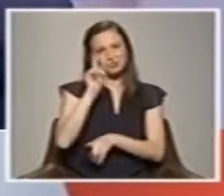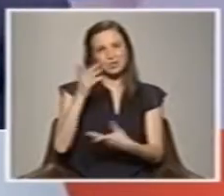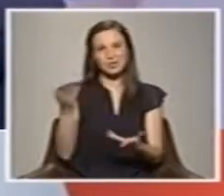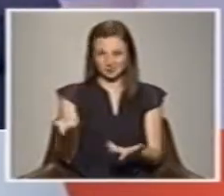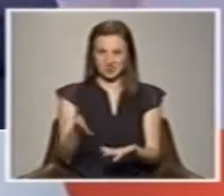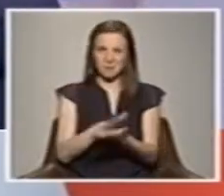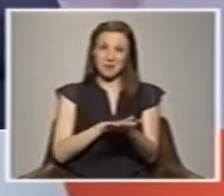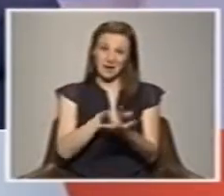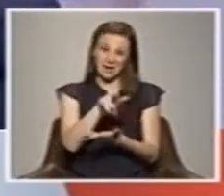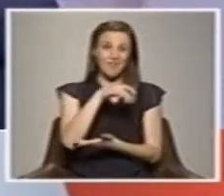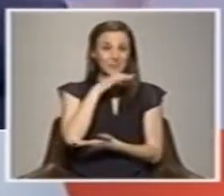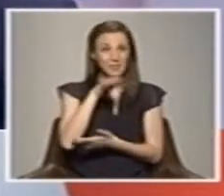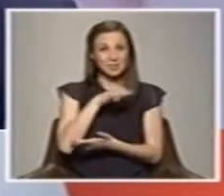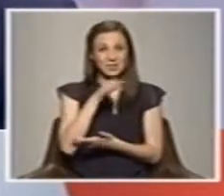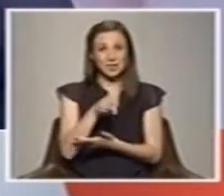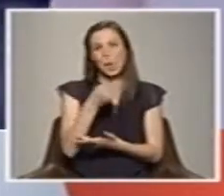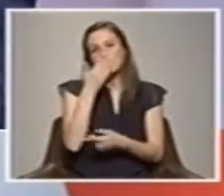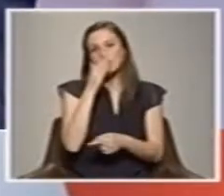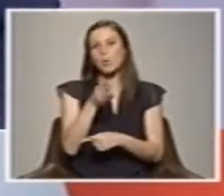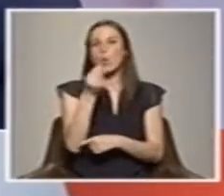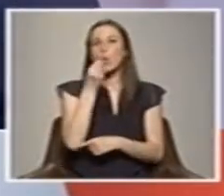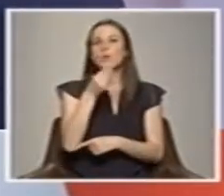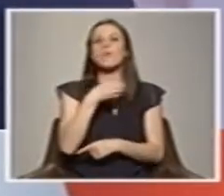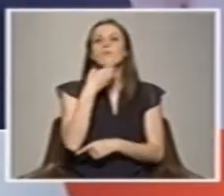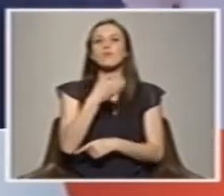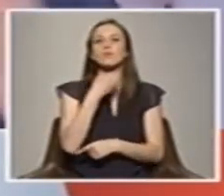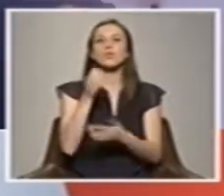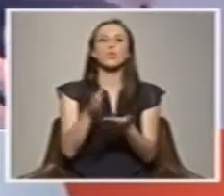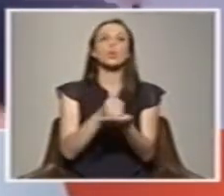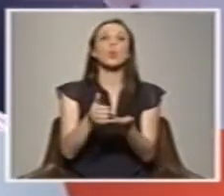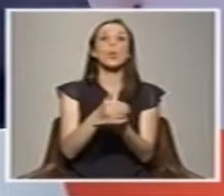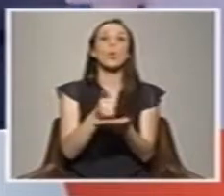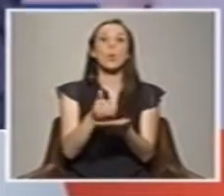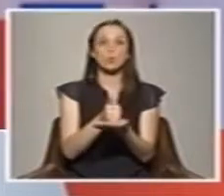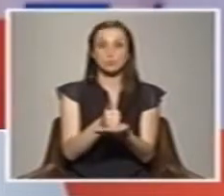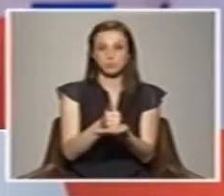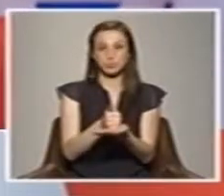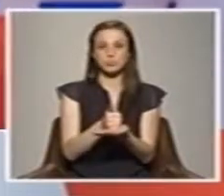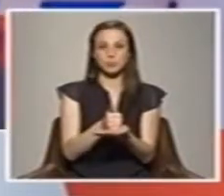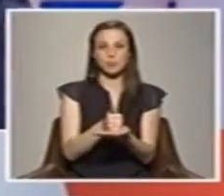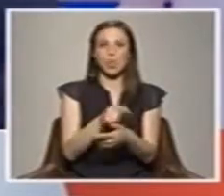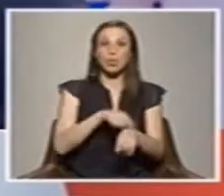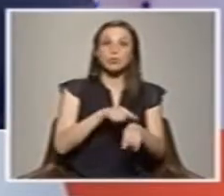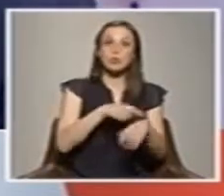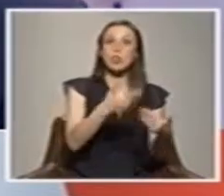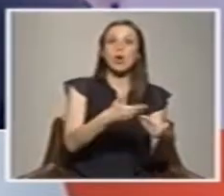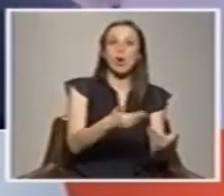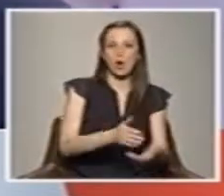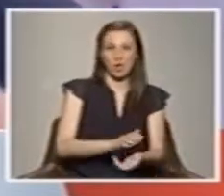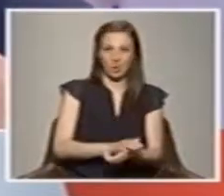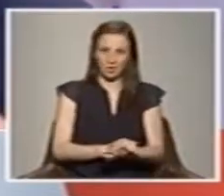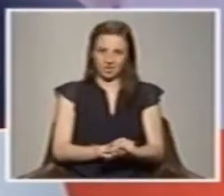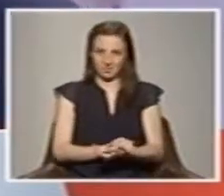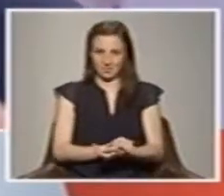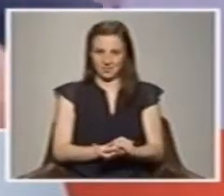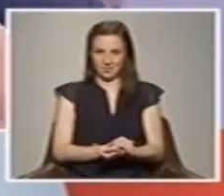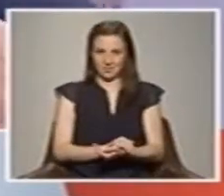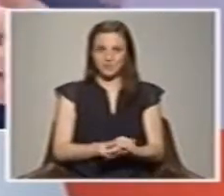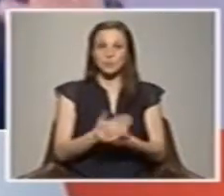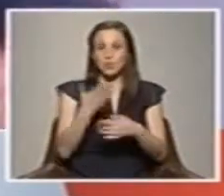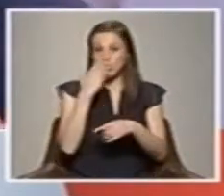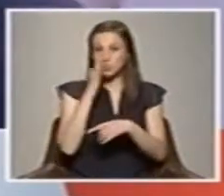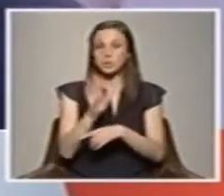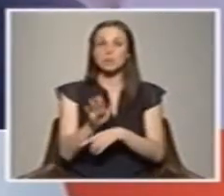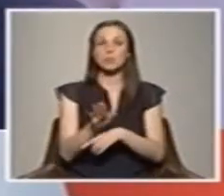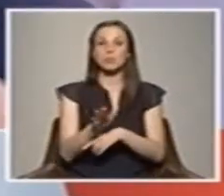exemplo, comer a fruta e os legumes da época e não comer de outra maneira. Por exemplo, os acondicionamentos.